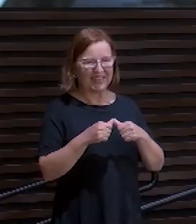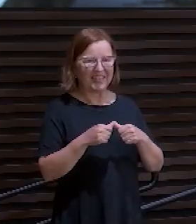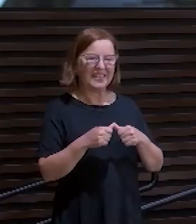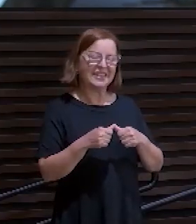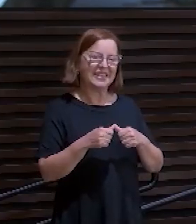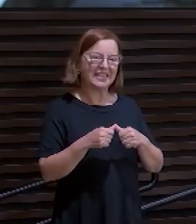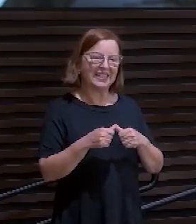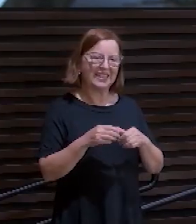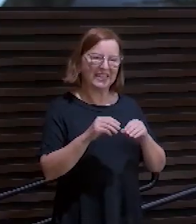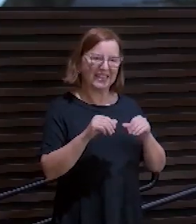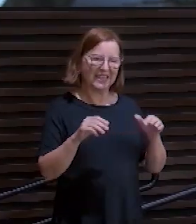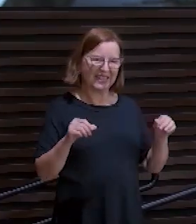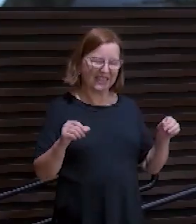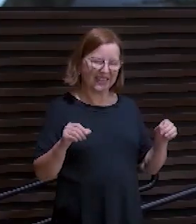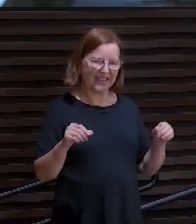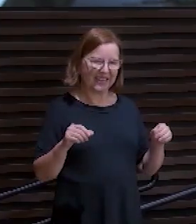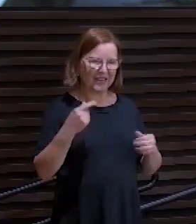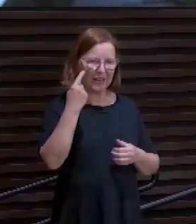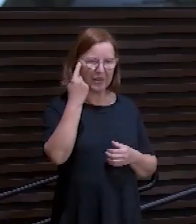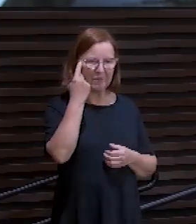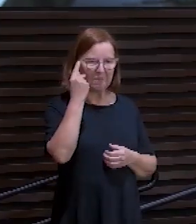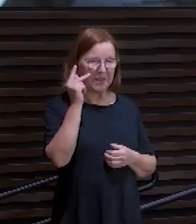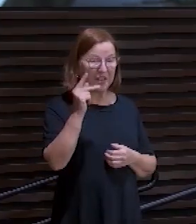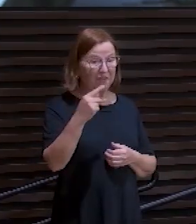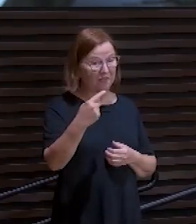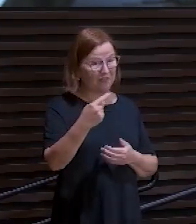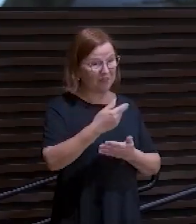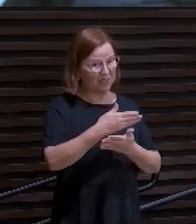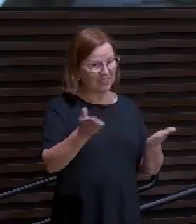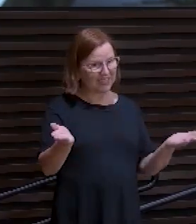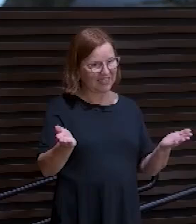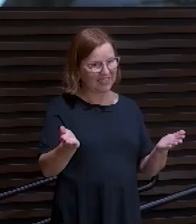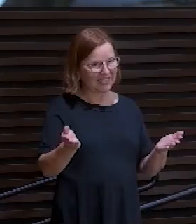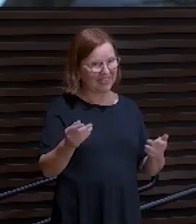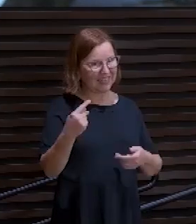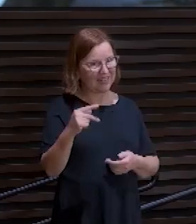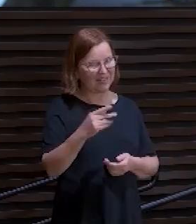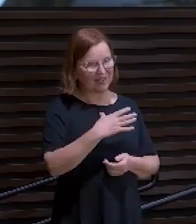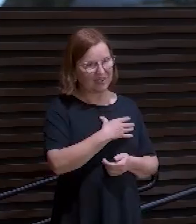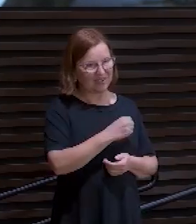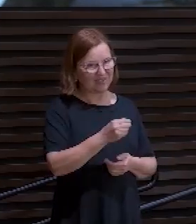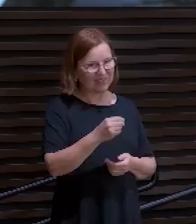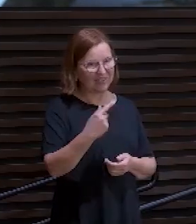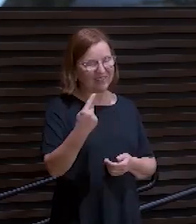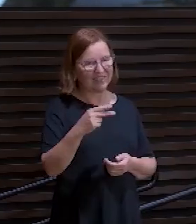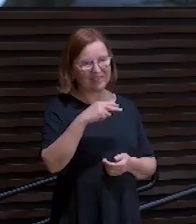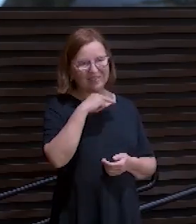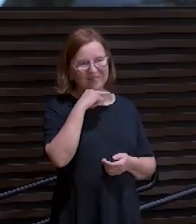vossa, dos vossos filhos e dos filhos dos teus filhos.